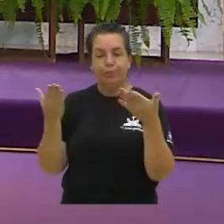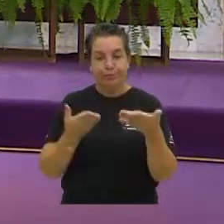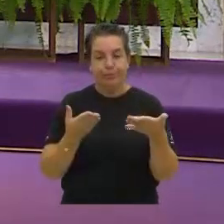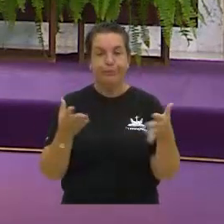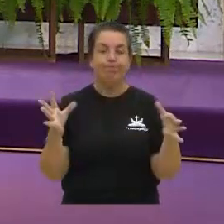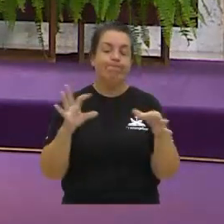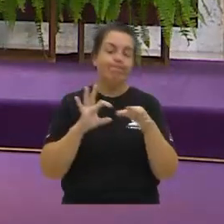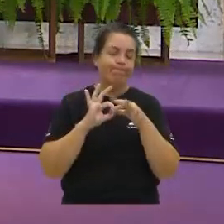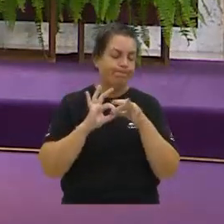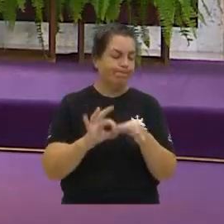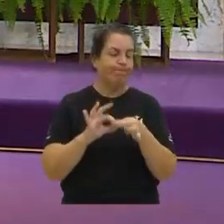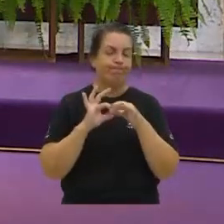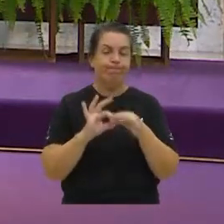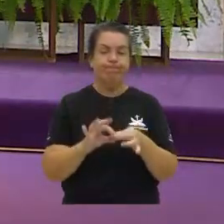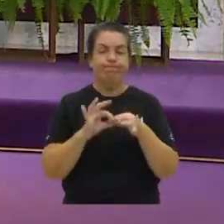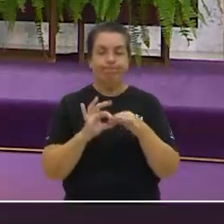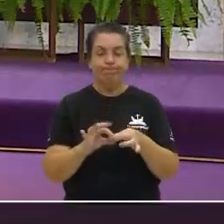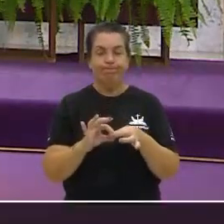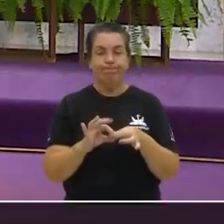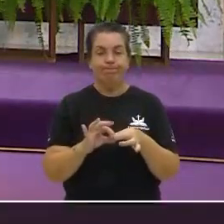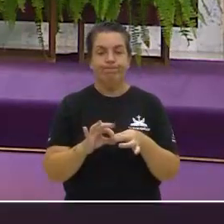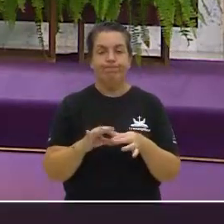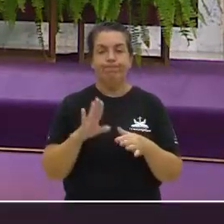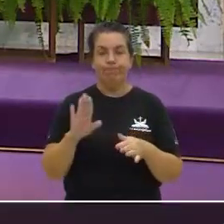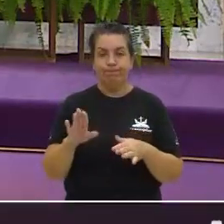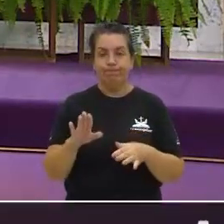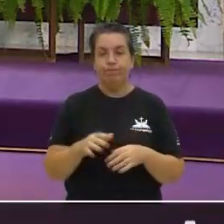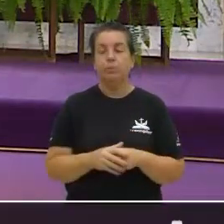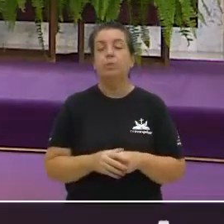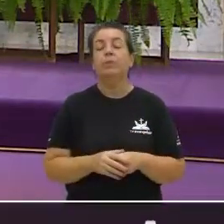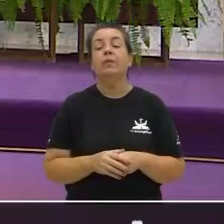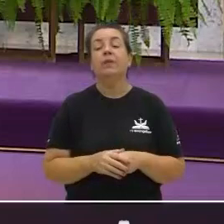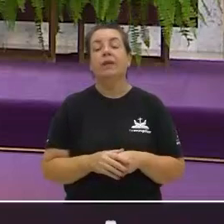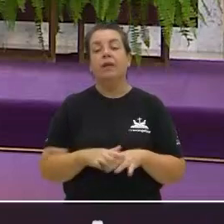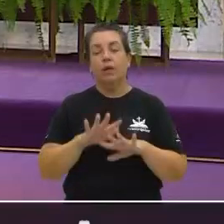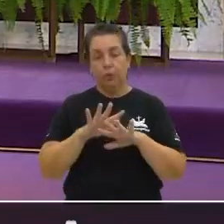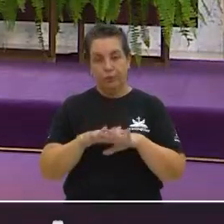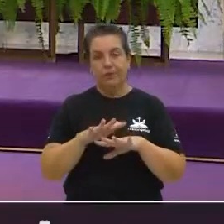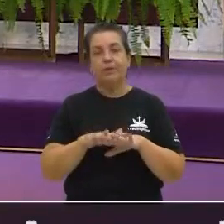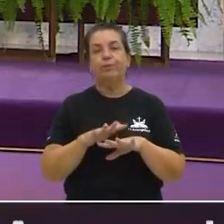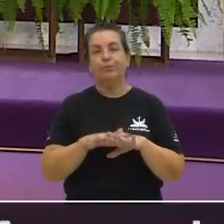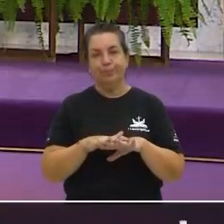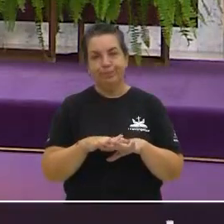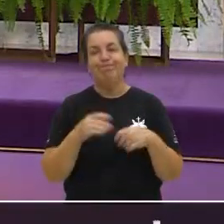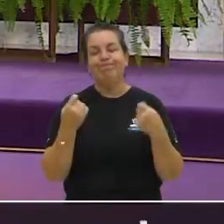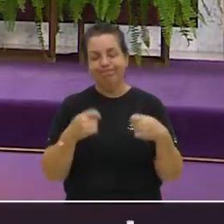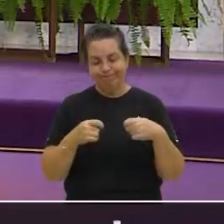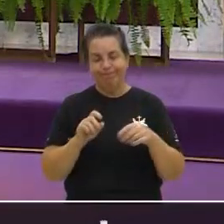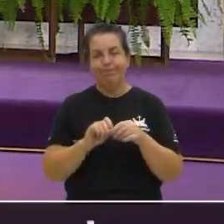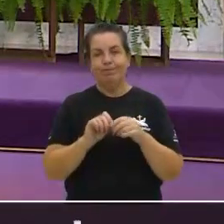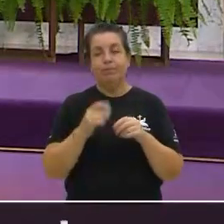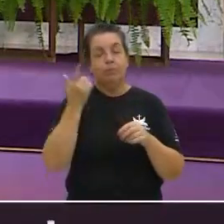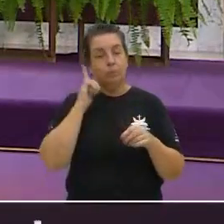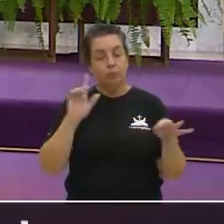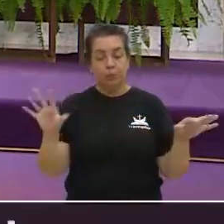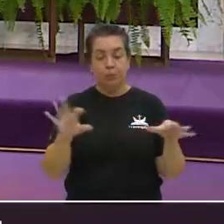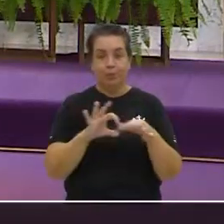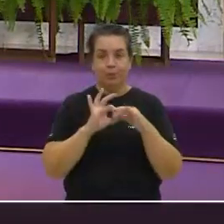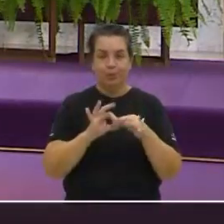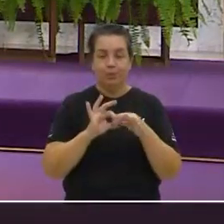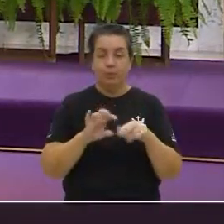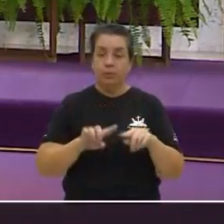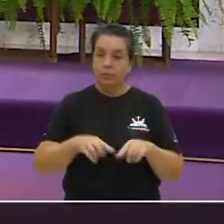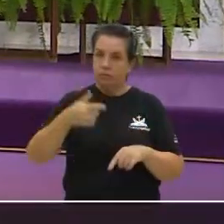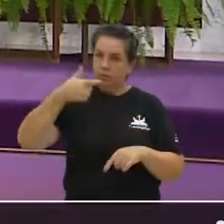se tem algo que pode fazer de novo essa ligação, é a confissão. Mas antes da